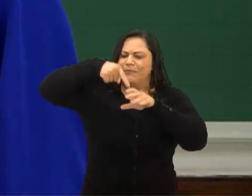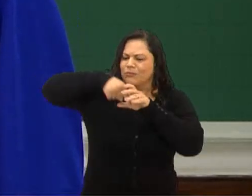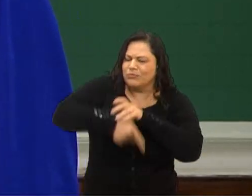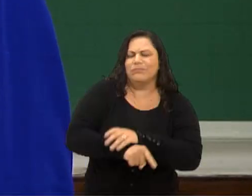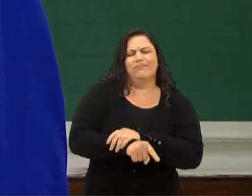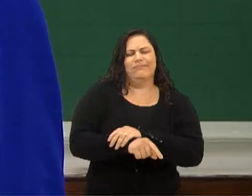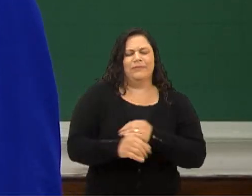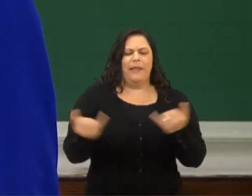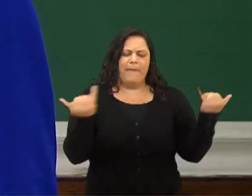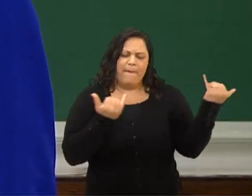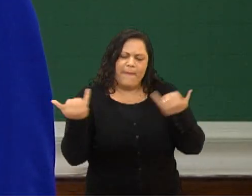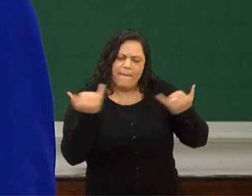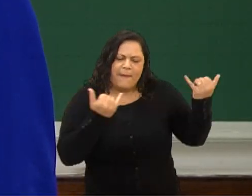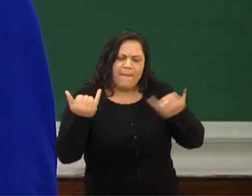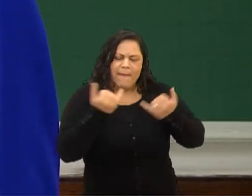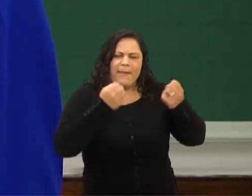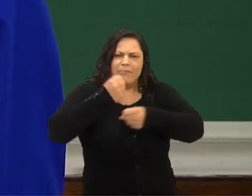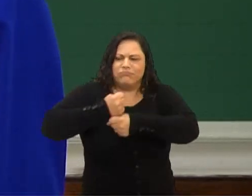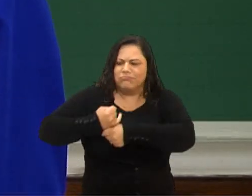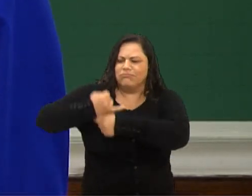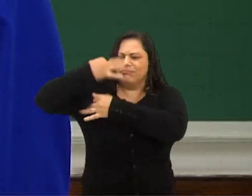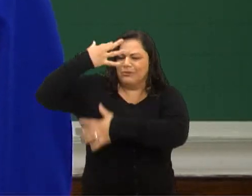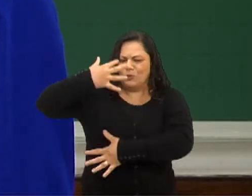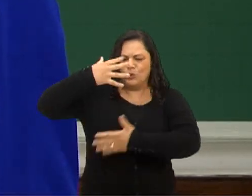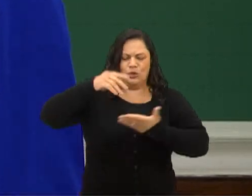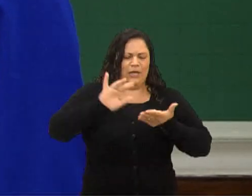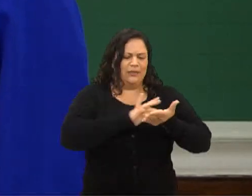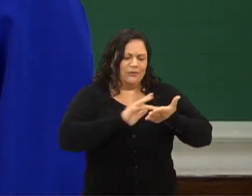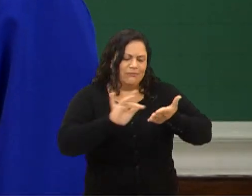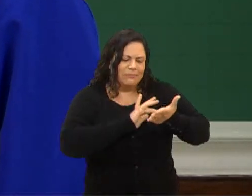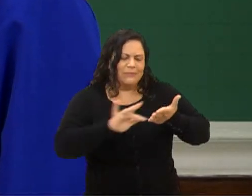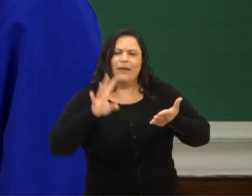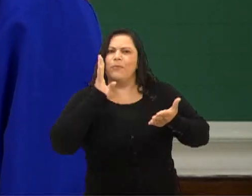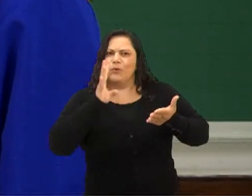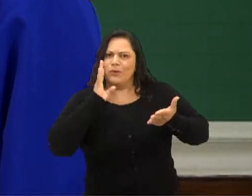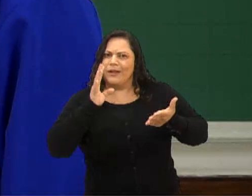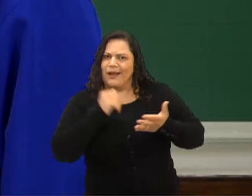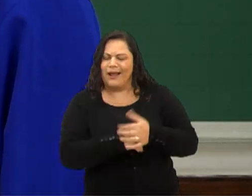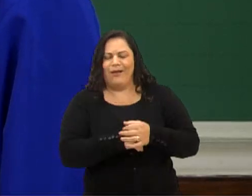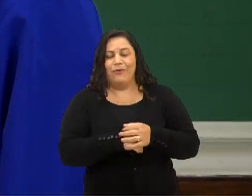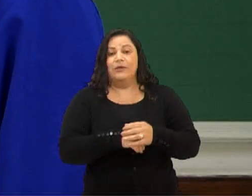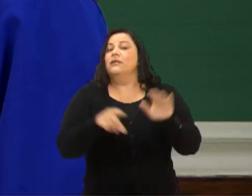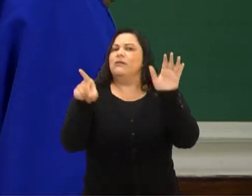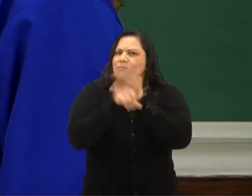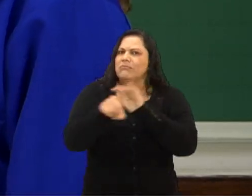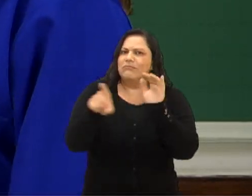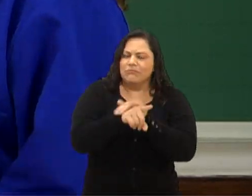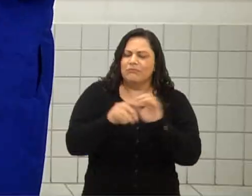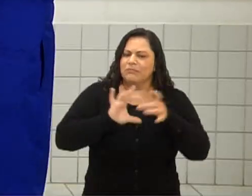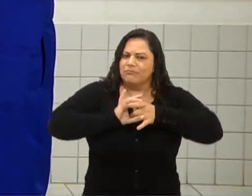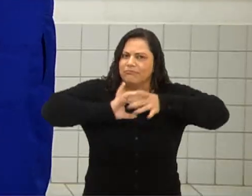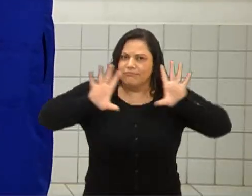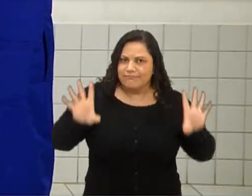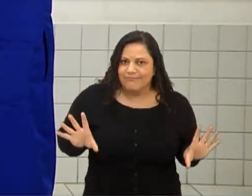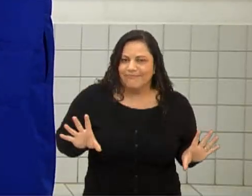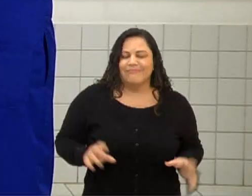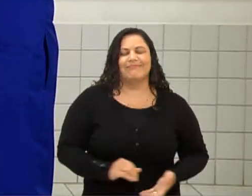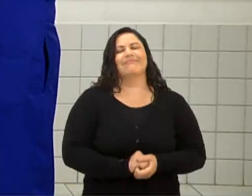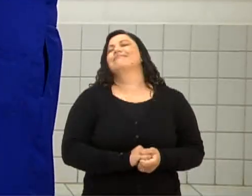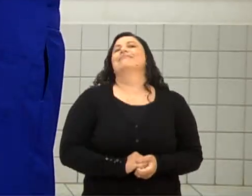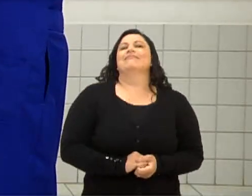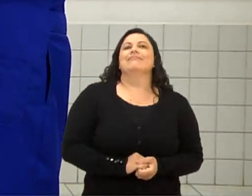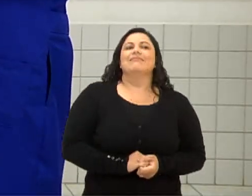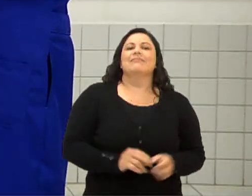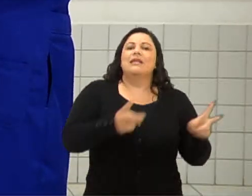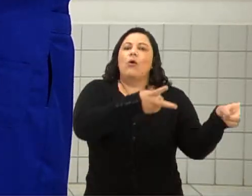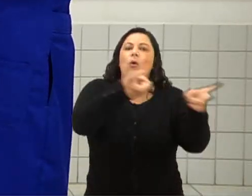recadinhos legais, né? E já vamos responder, sim. Manda a sua perguntinha, tá, gente? Vamos lá, professora? Vamos, então.